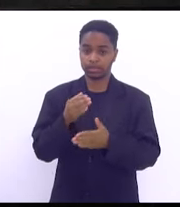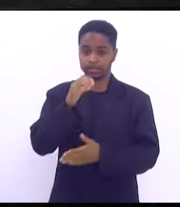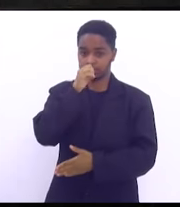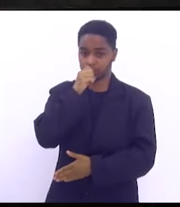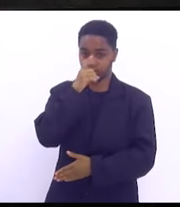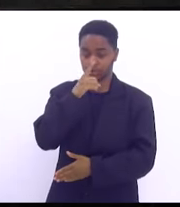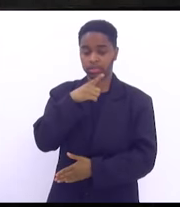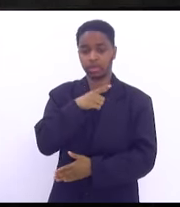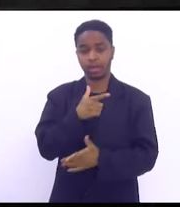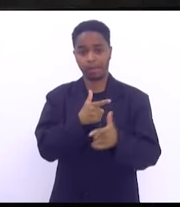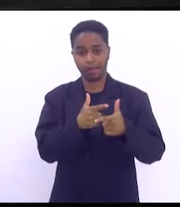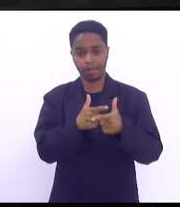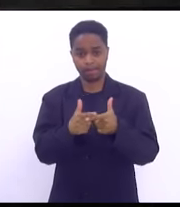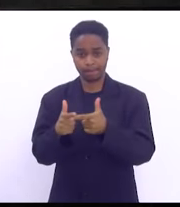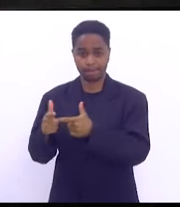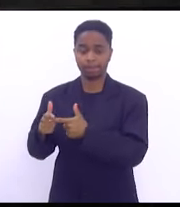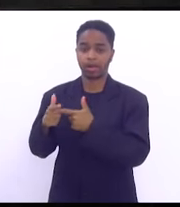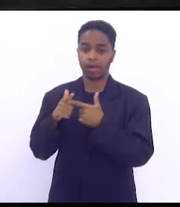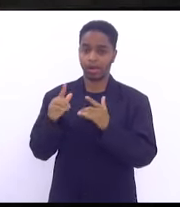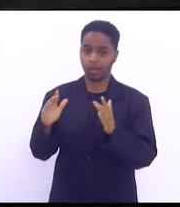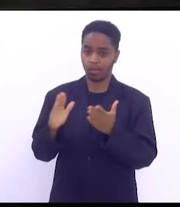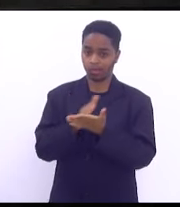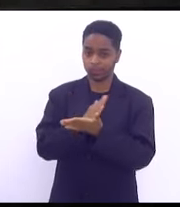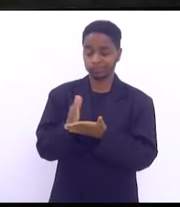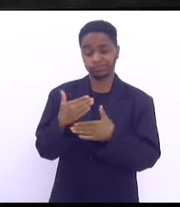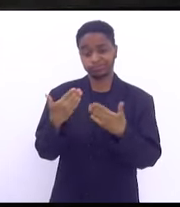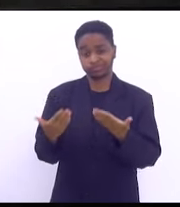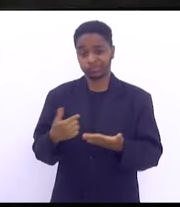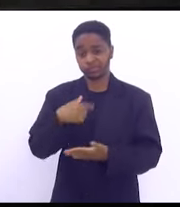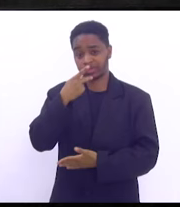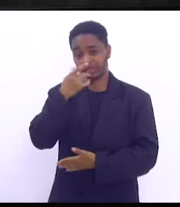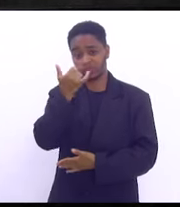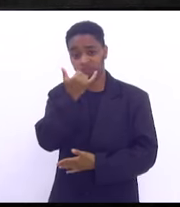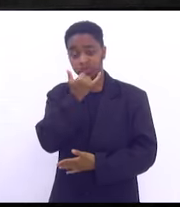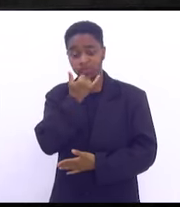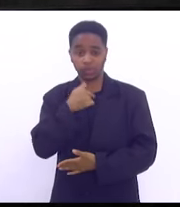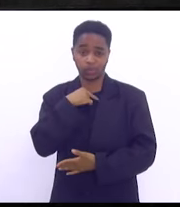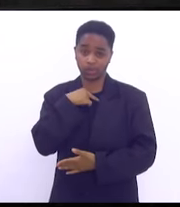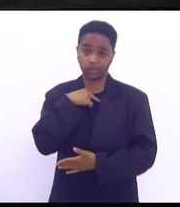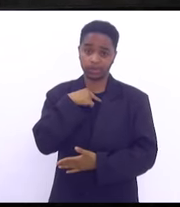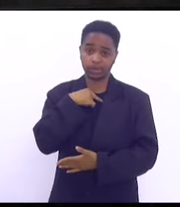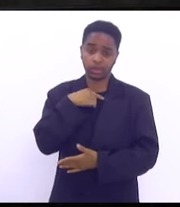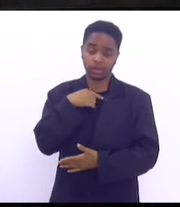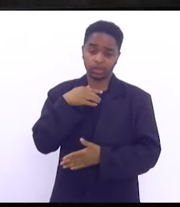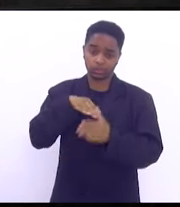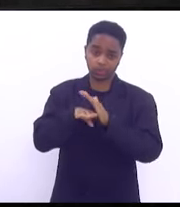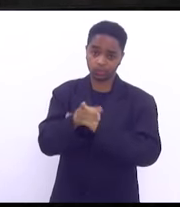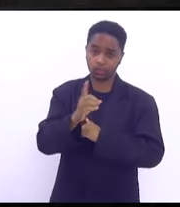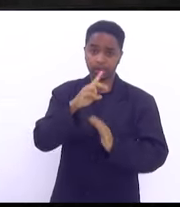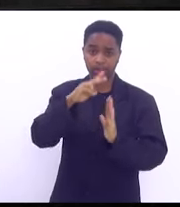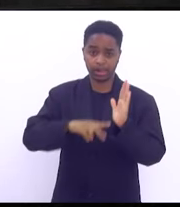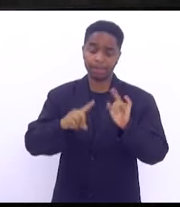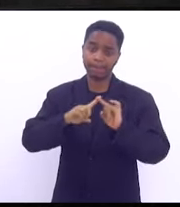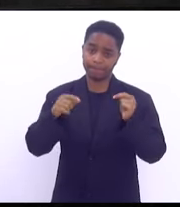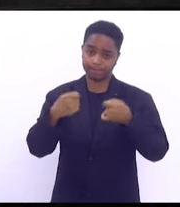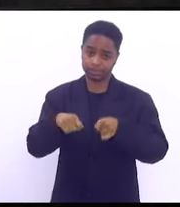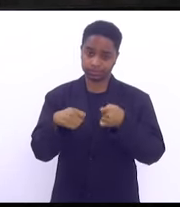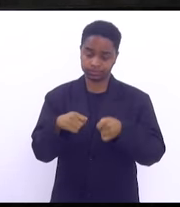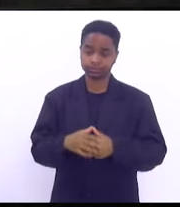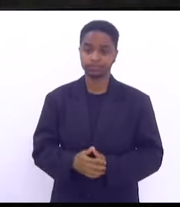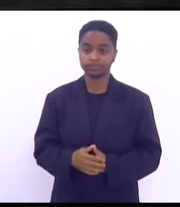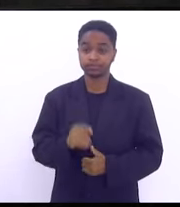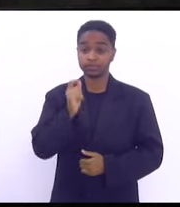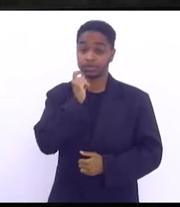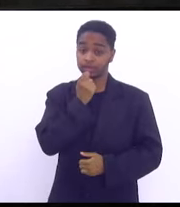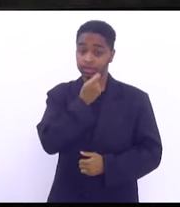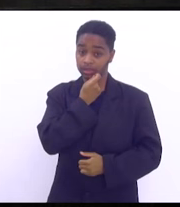E eu estou aqui para relatar um pouquinho. Eu peço até desculpa que eu não sou de ler, mas eu vou ter que ler para não perder nenhum detalhe. Em setembro, a